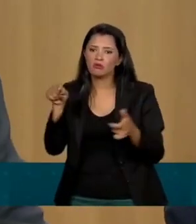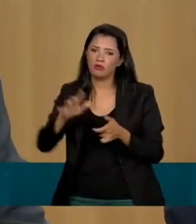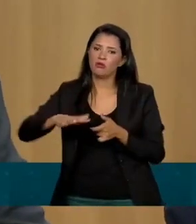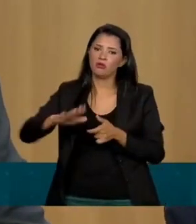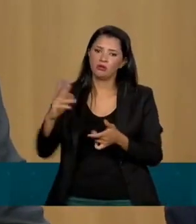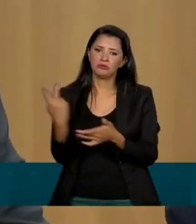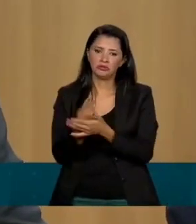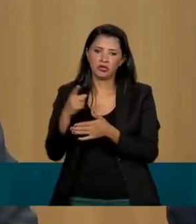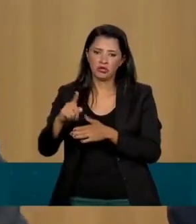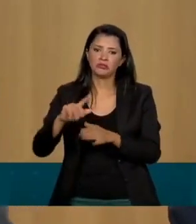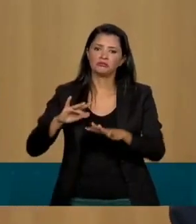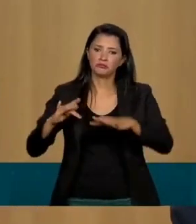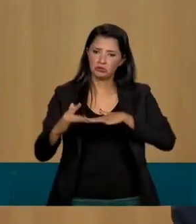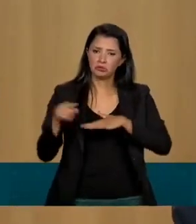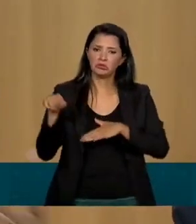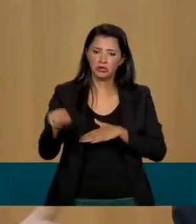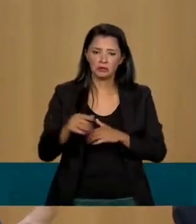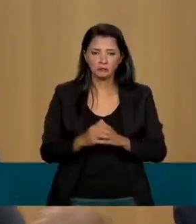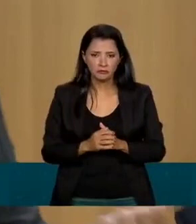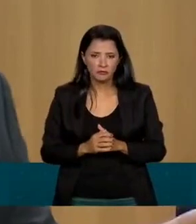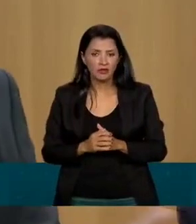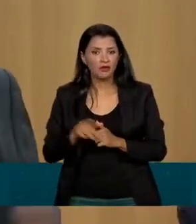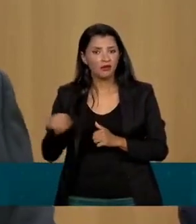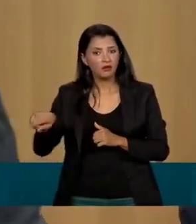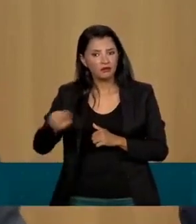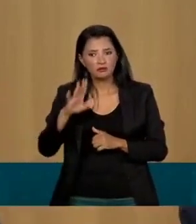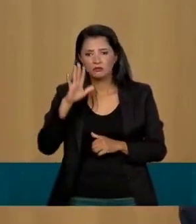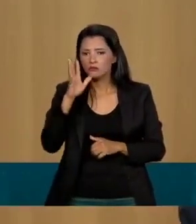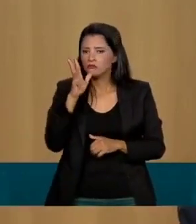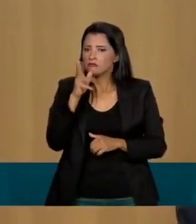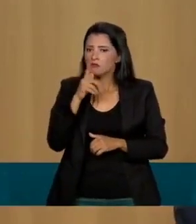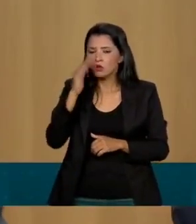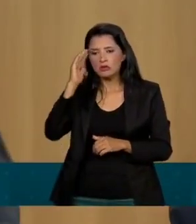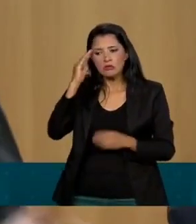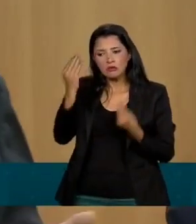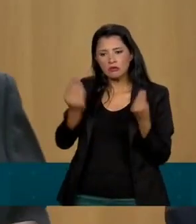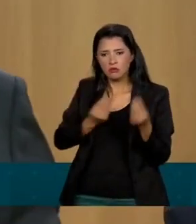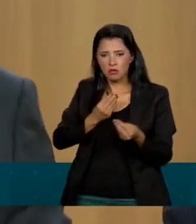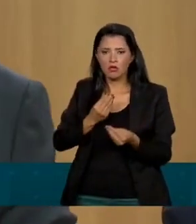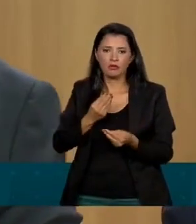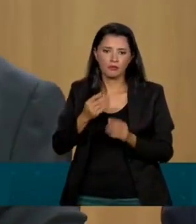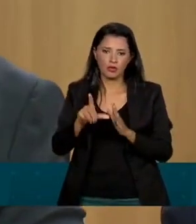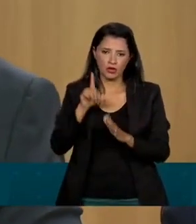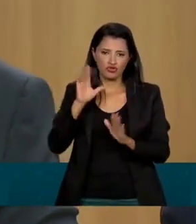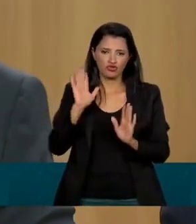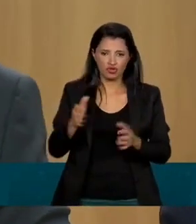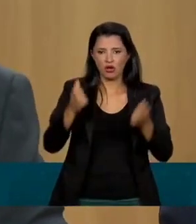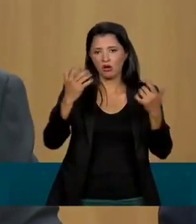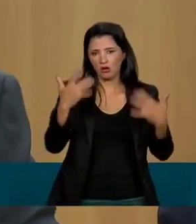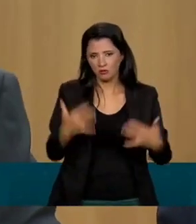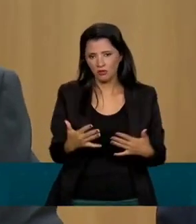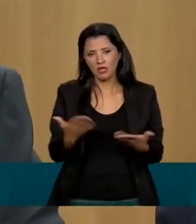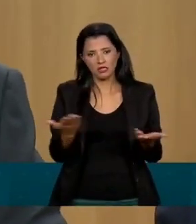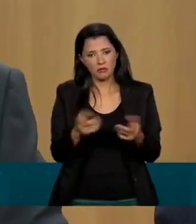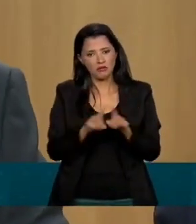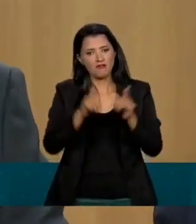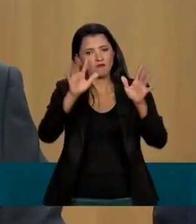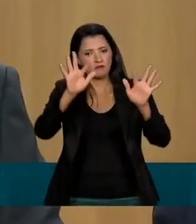sociais, que demoraram a entender isto, como disse no início, e com isso